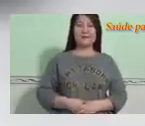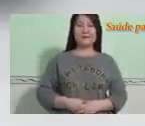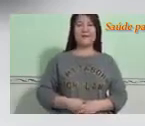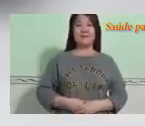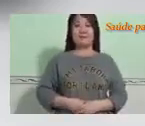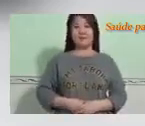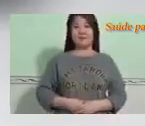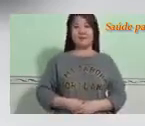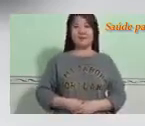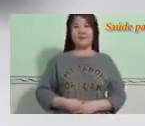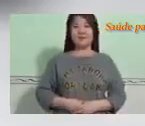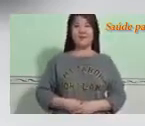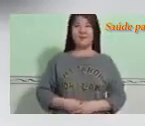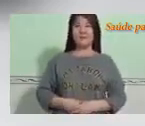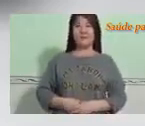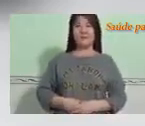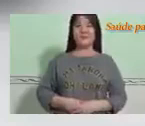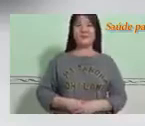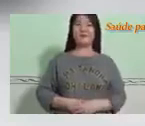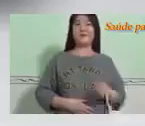cedilha de tamanho era devido ao consumo de